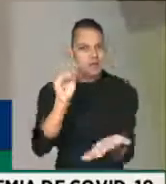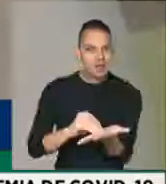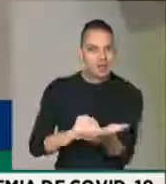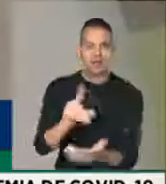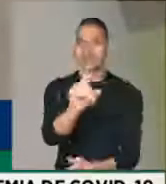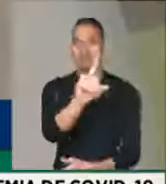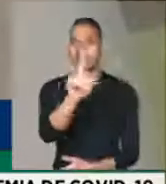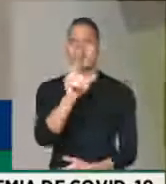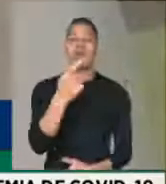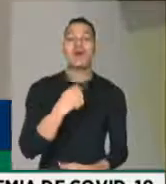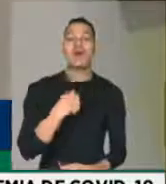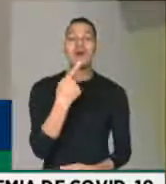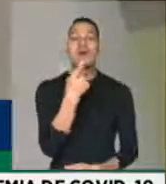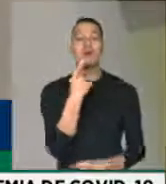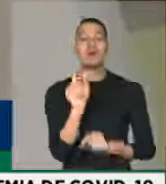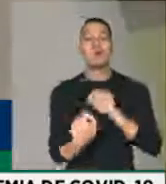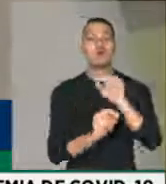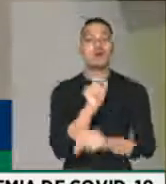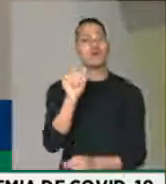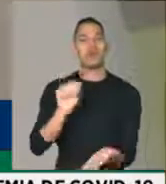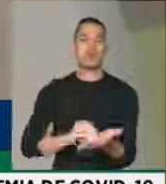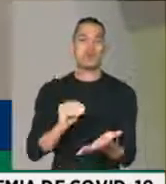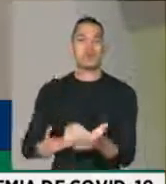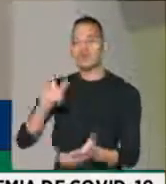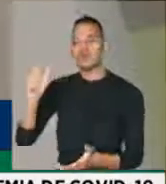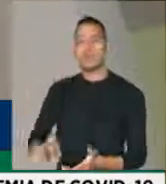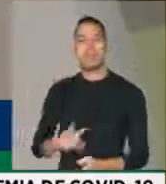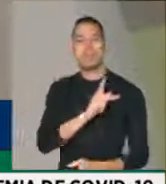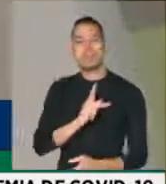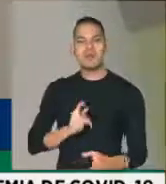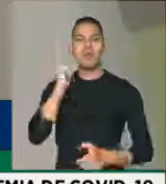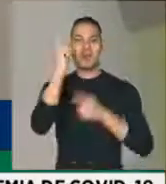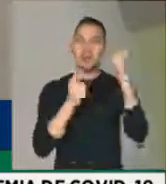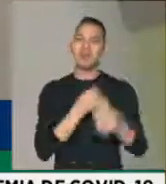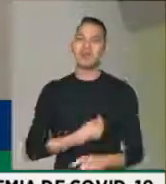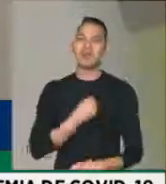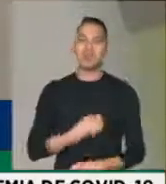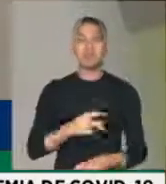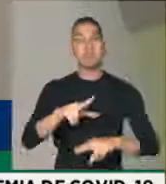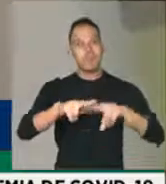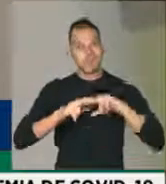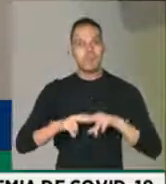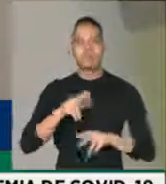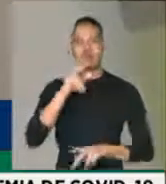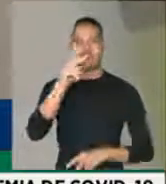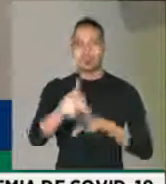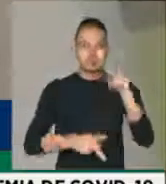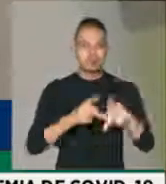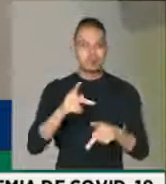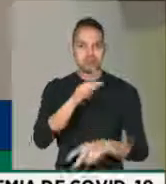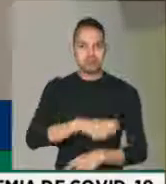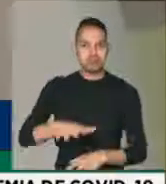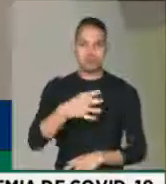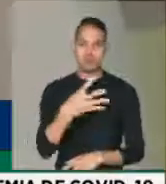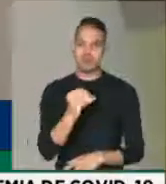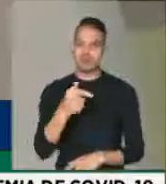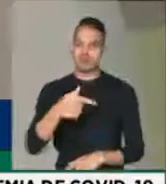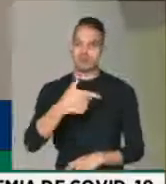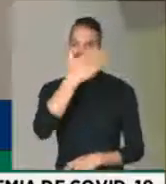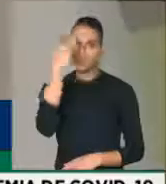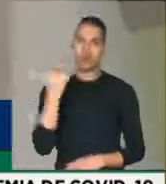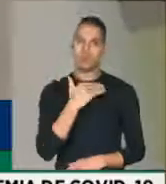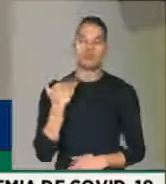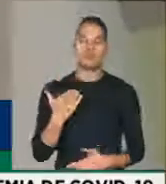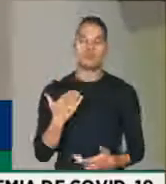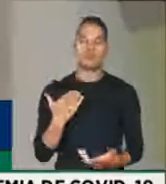Faltou a figura de um presidente da República preocupado com a vida. Por isso que os brasileiros morreram. Enfim, é o recorde de morte. Então não é possível uma